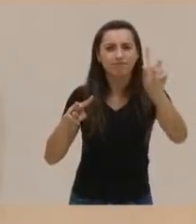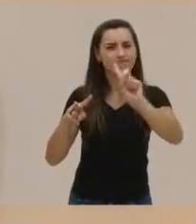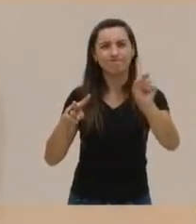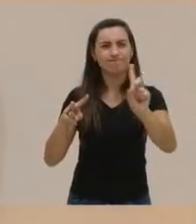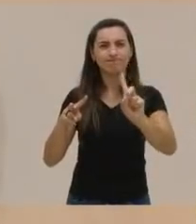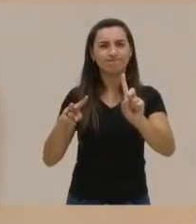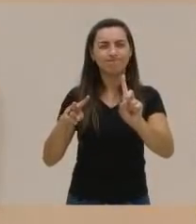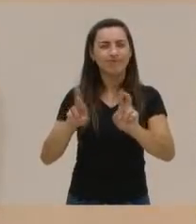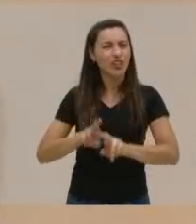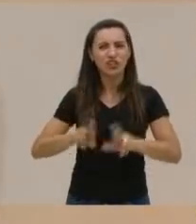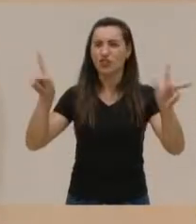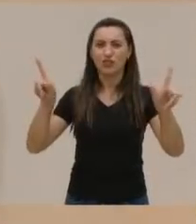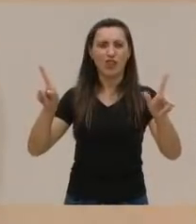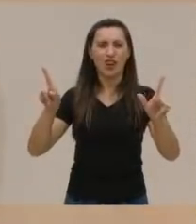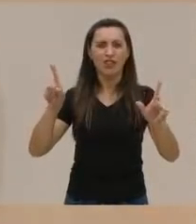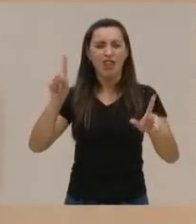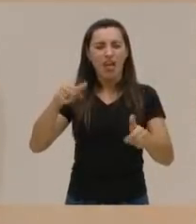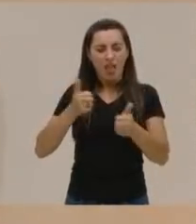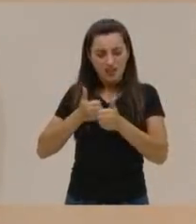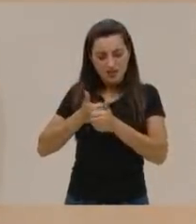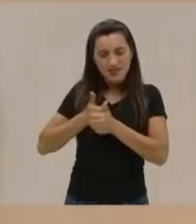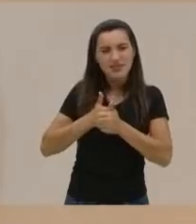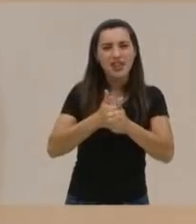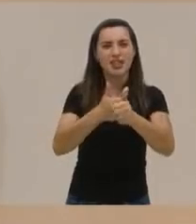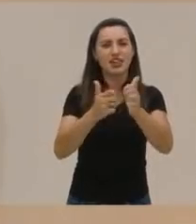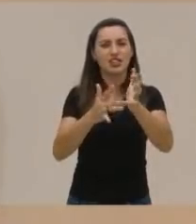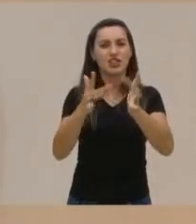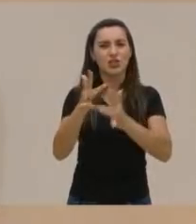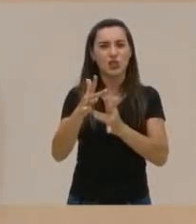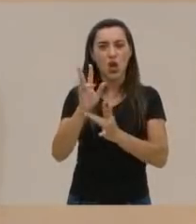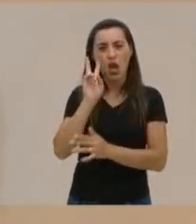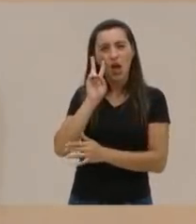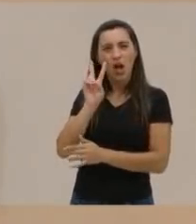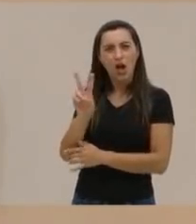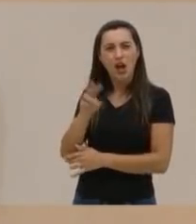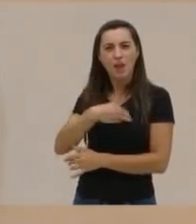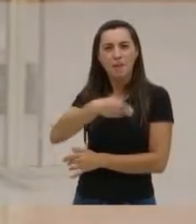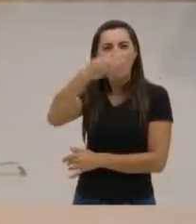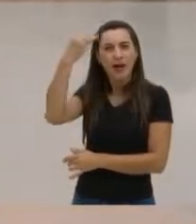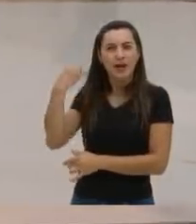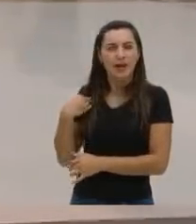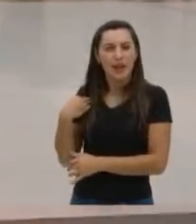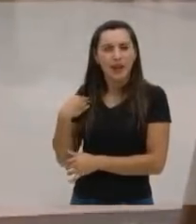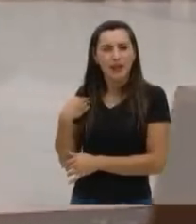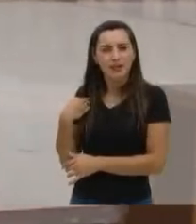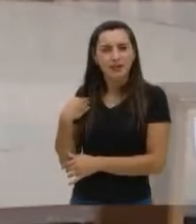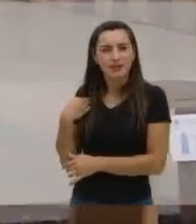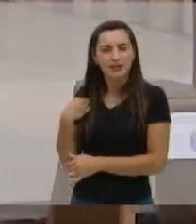discipulado. Se você olhar para todo, Maria, ver Jesus